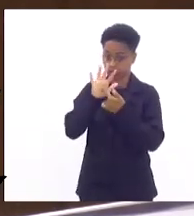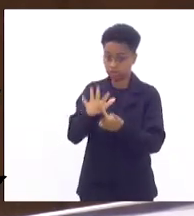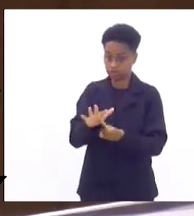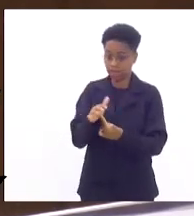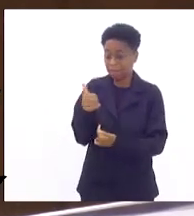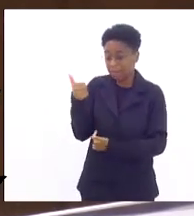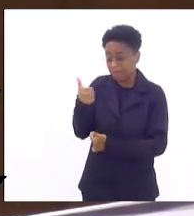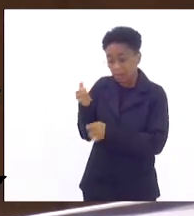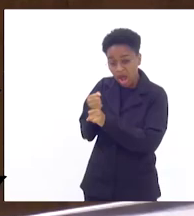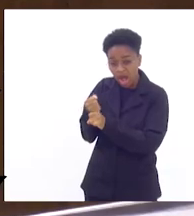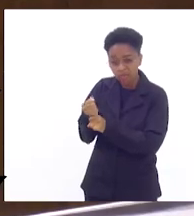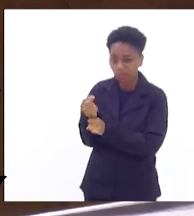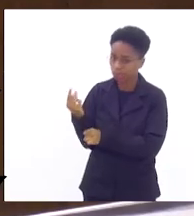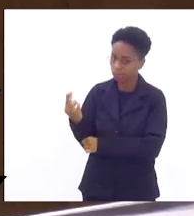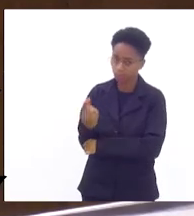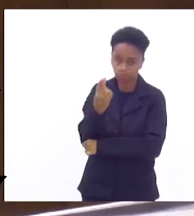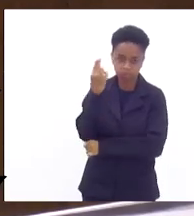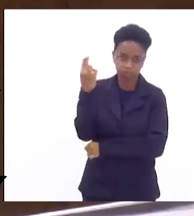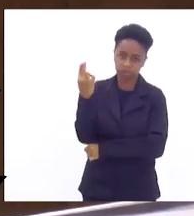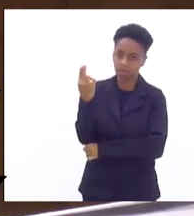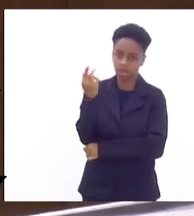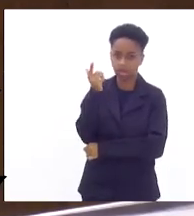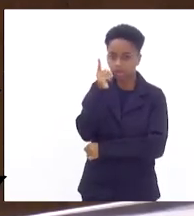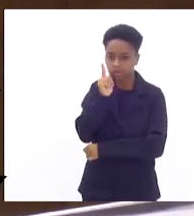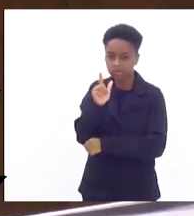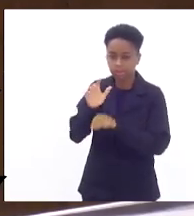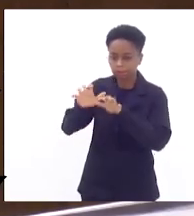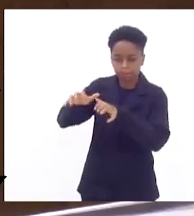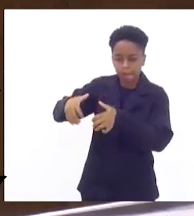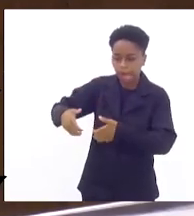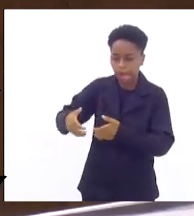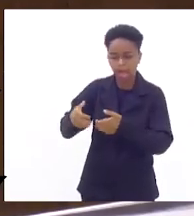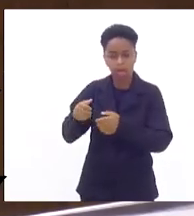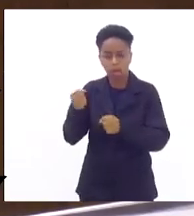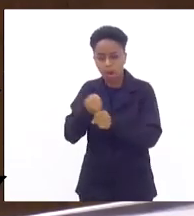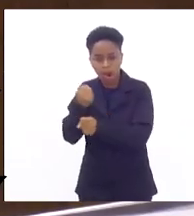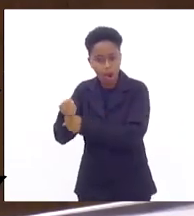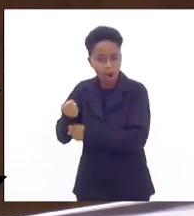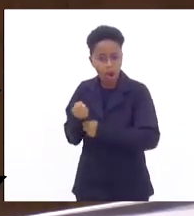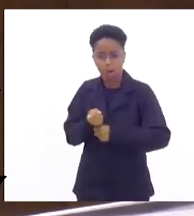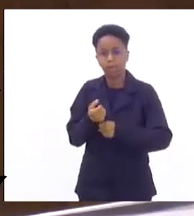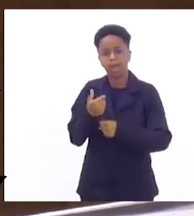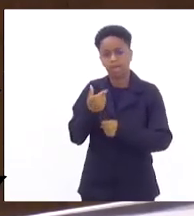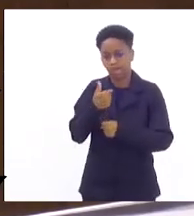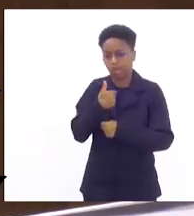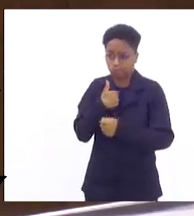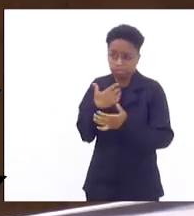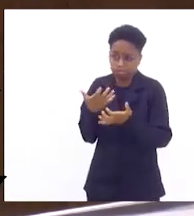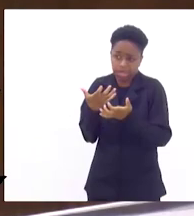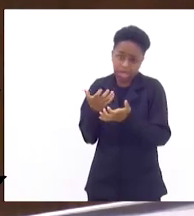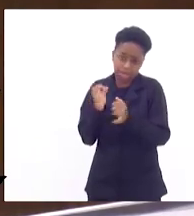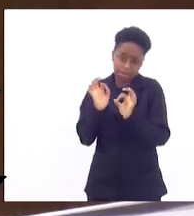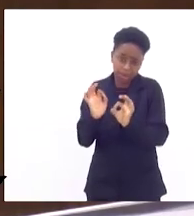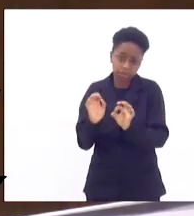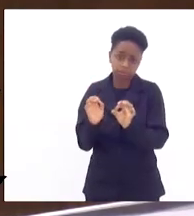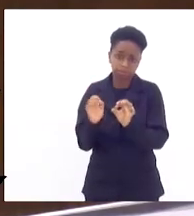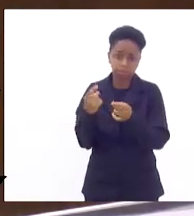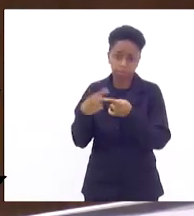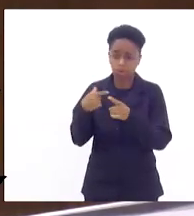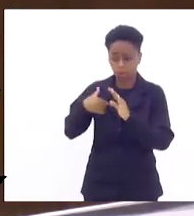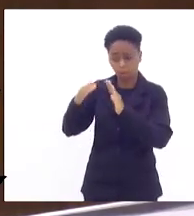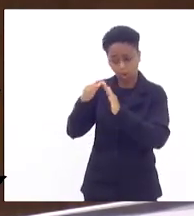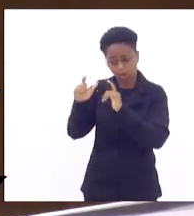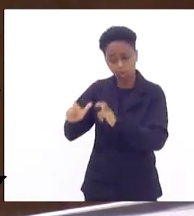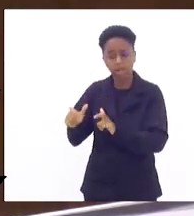primeiro ano para você já começar colocando máquina e obra como eu, até como munícipe, gostaria. Você precisa fazer um